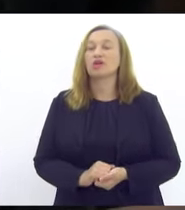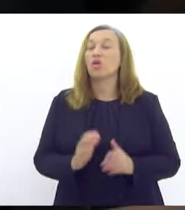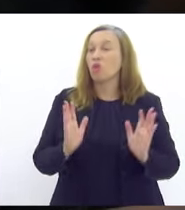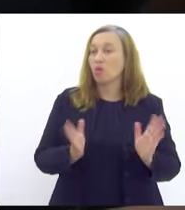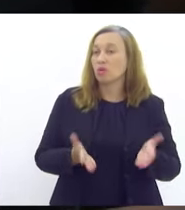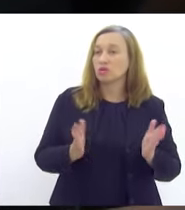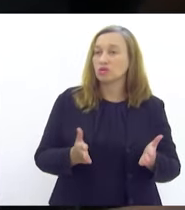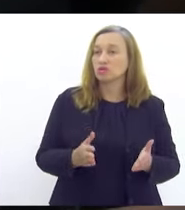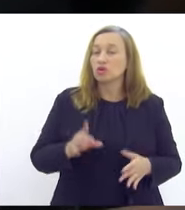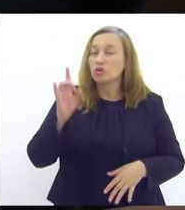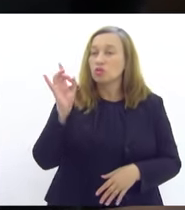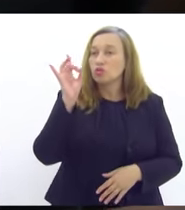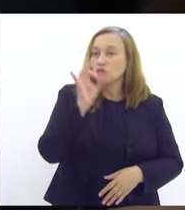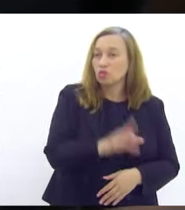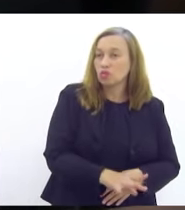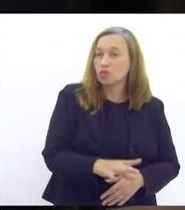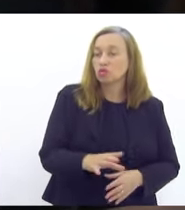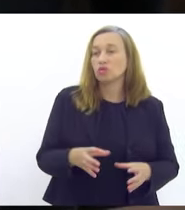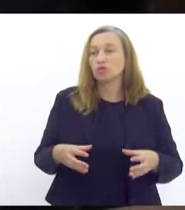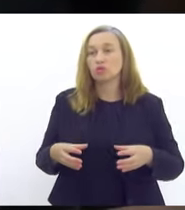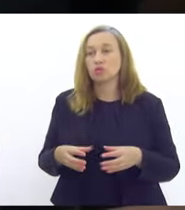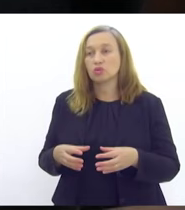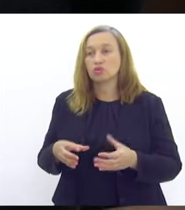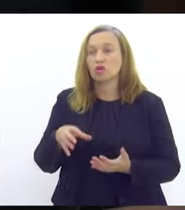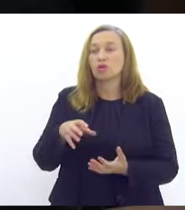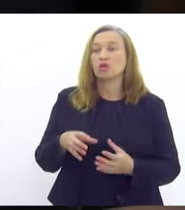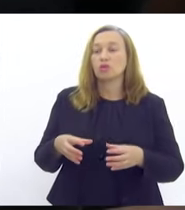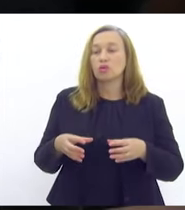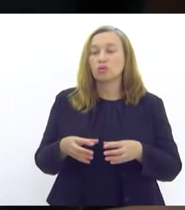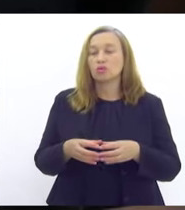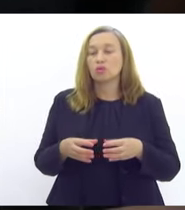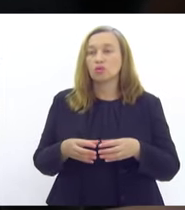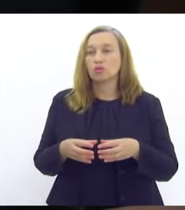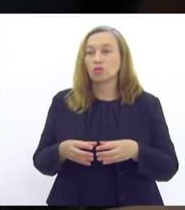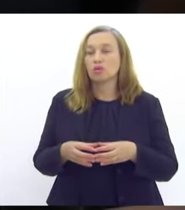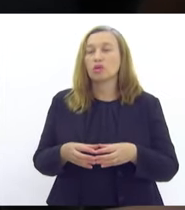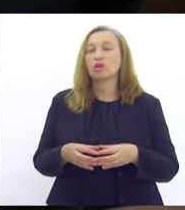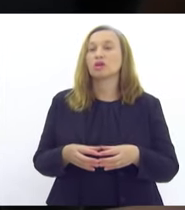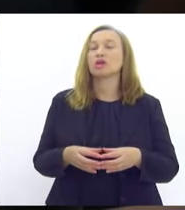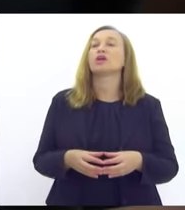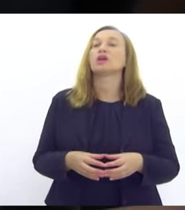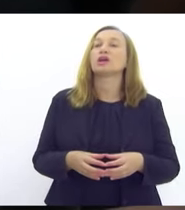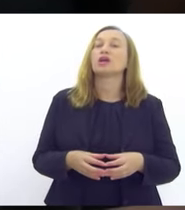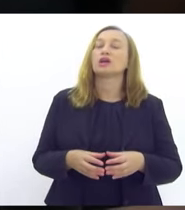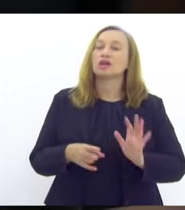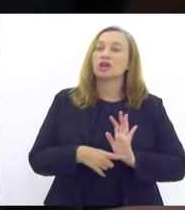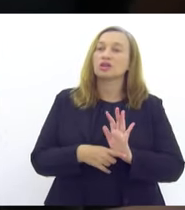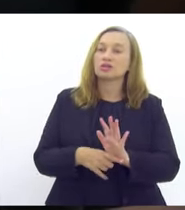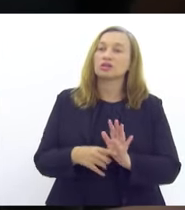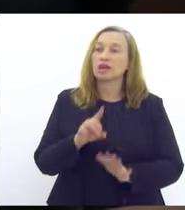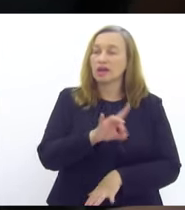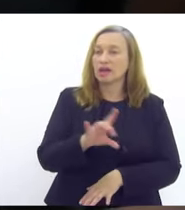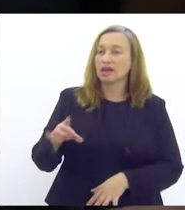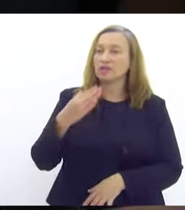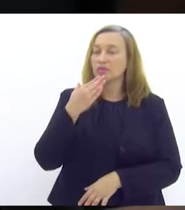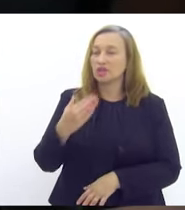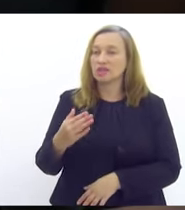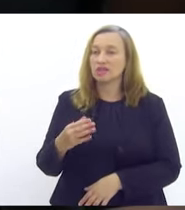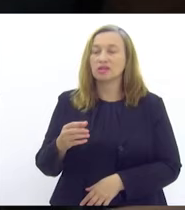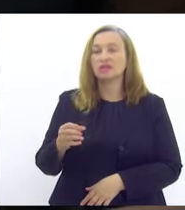hoje um dos únicos órgãos que atende prontamente a cada pedido da Assembleia Legislativa.